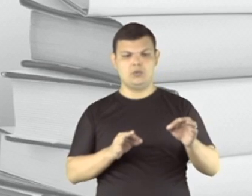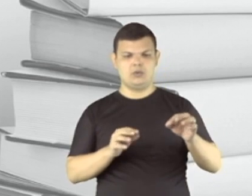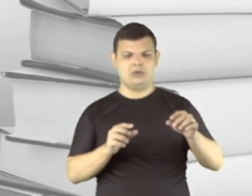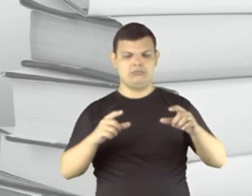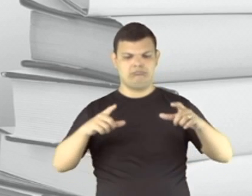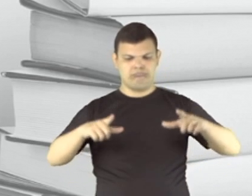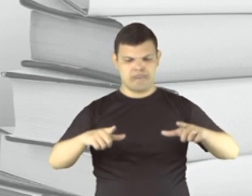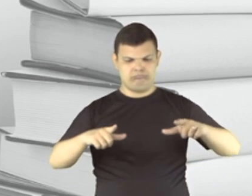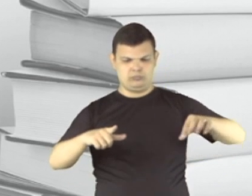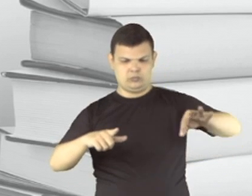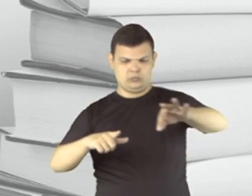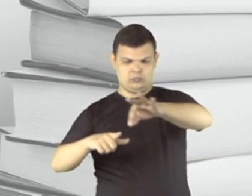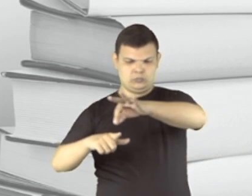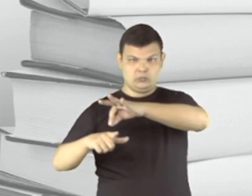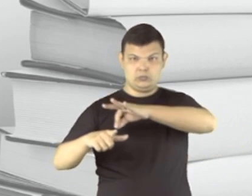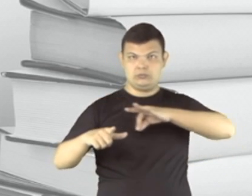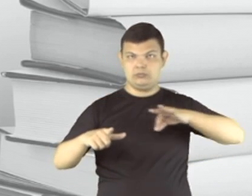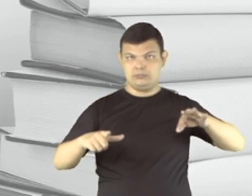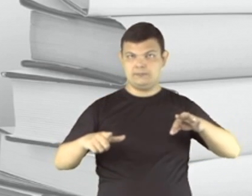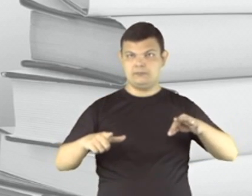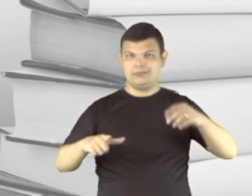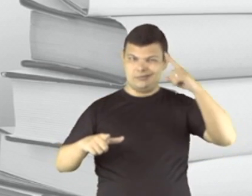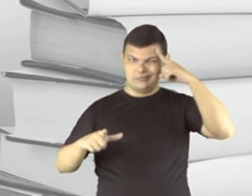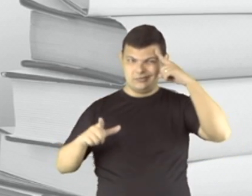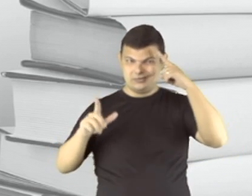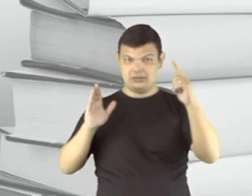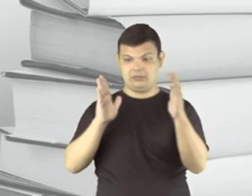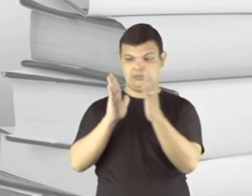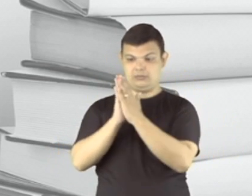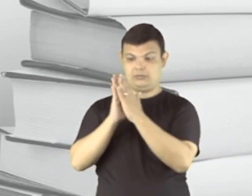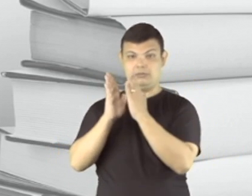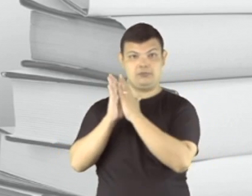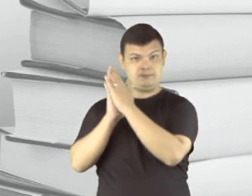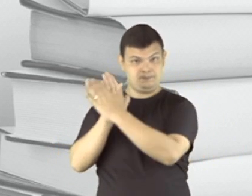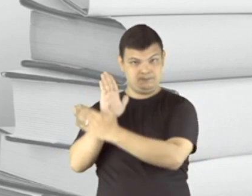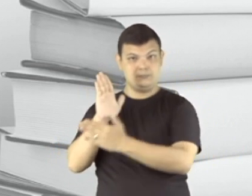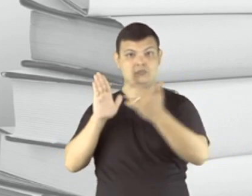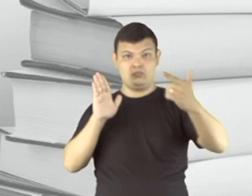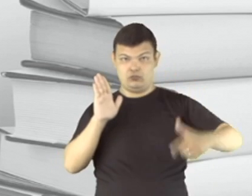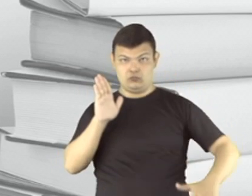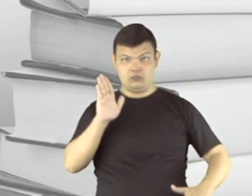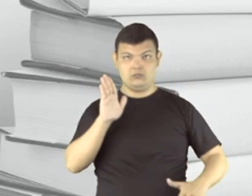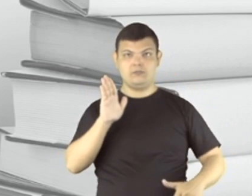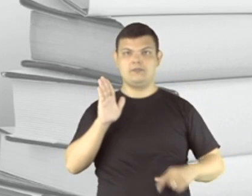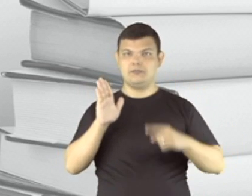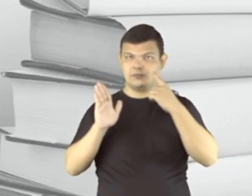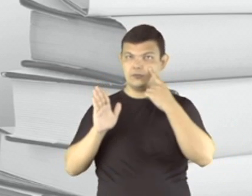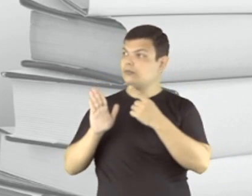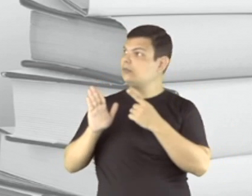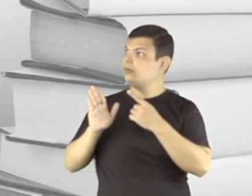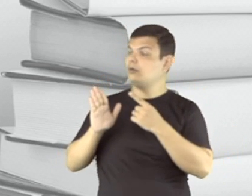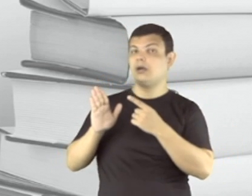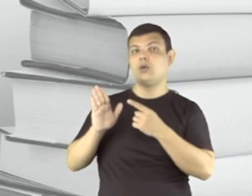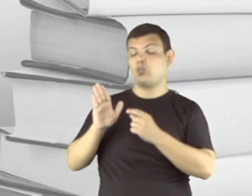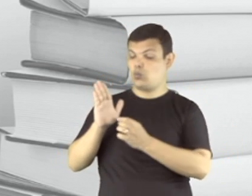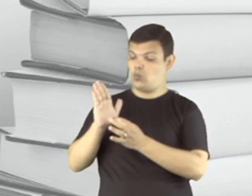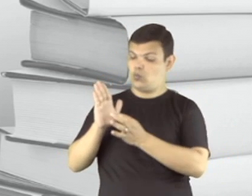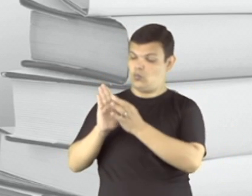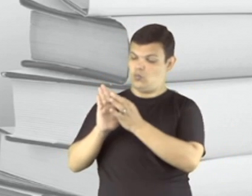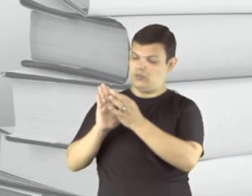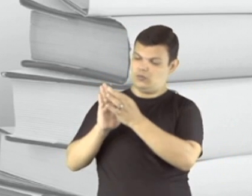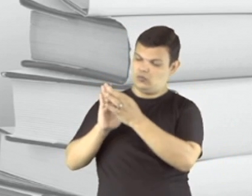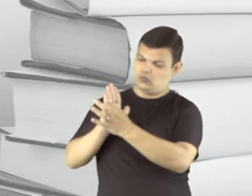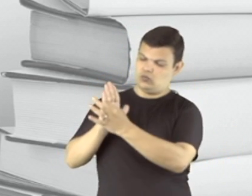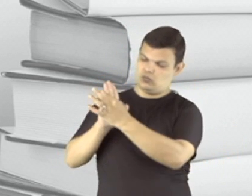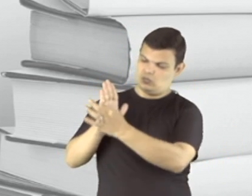contorno de uma figura plana. Olha, figura plana de novo. Por isso que nós trabalhamos logo no início. Aí o perímetro o que é? É a